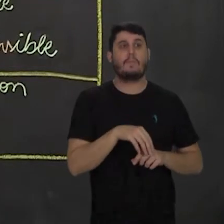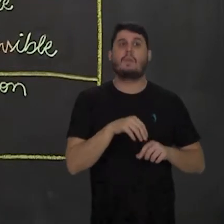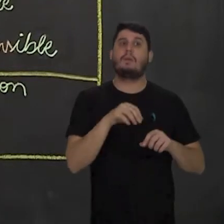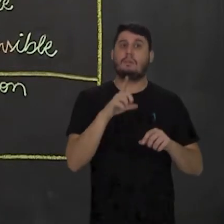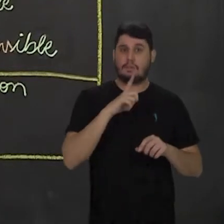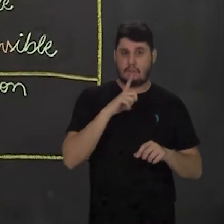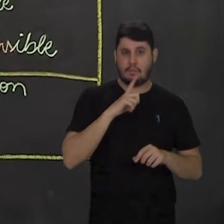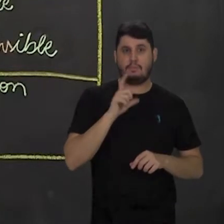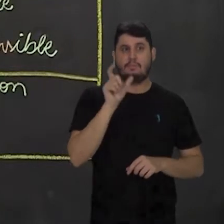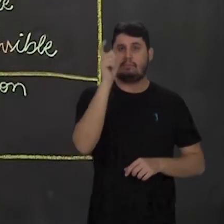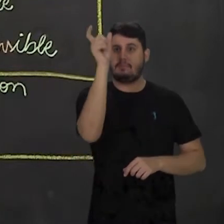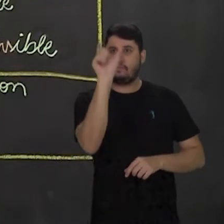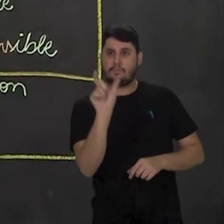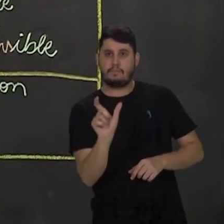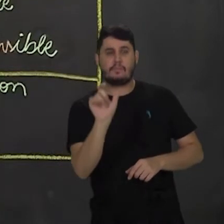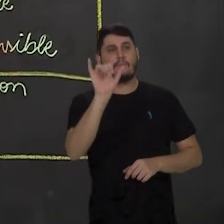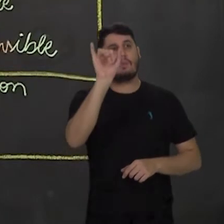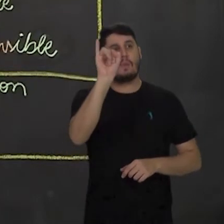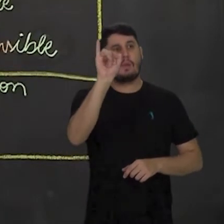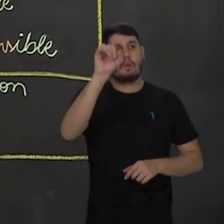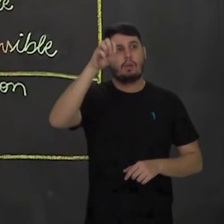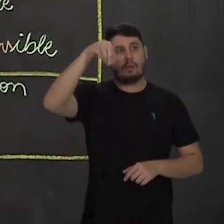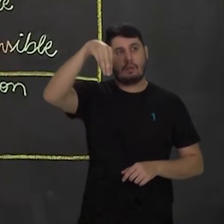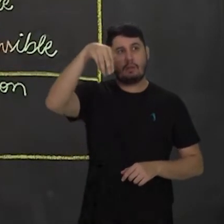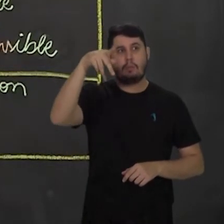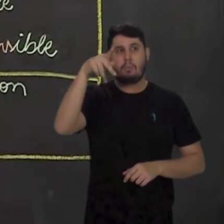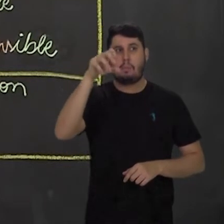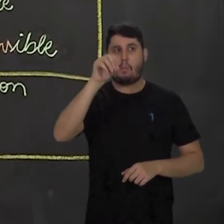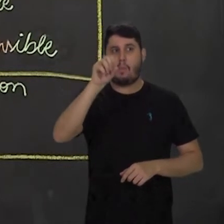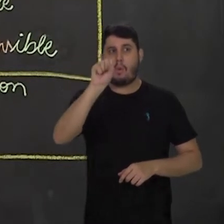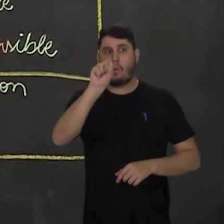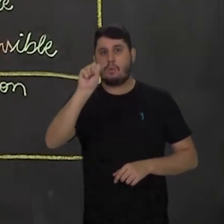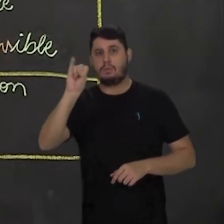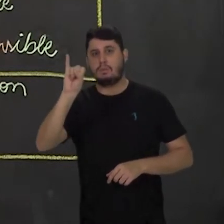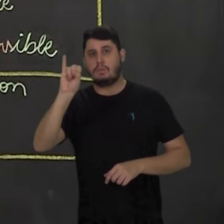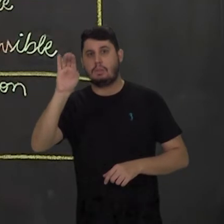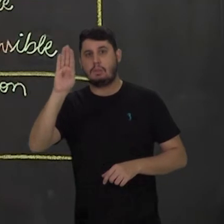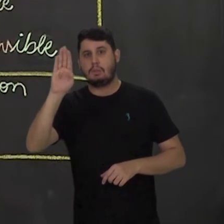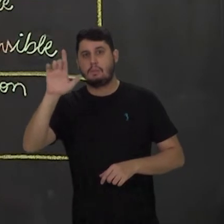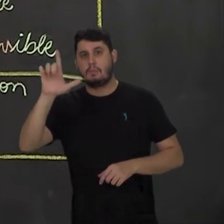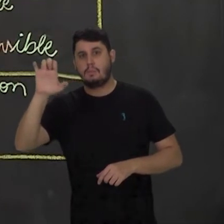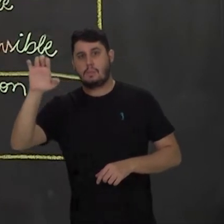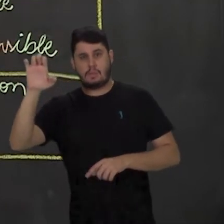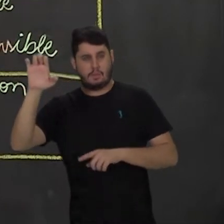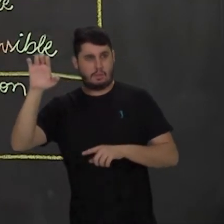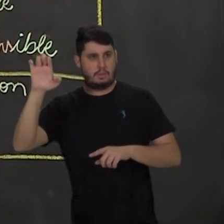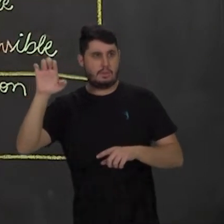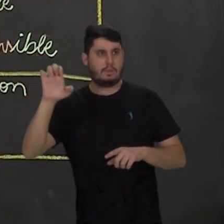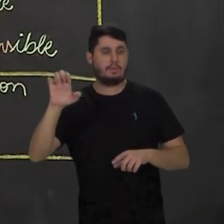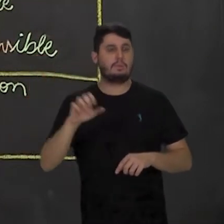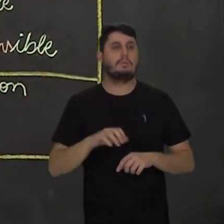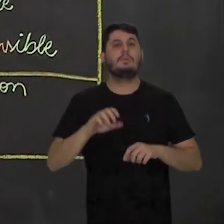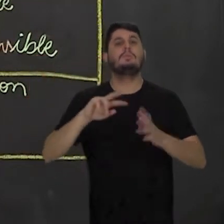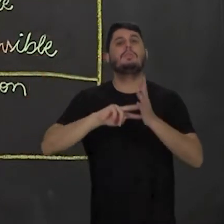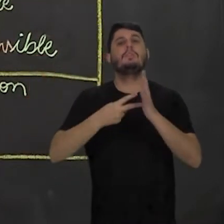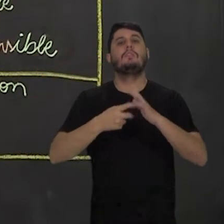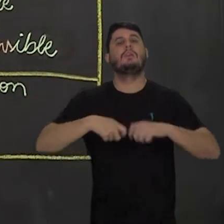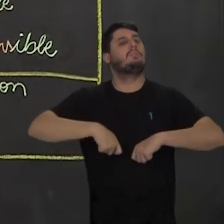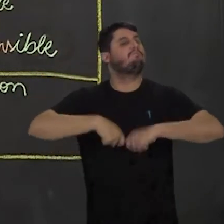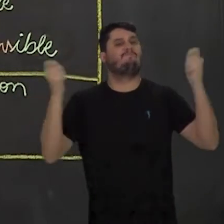tem possible, que é possível. Se você bota o im no início, você forma uma nova palavra. O possible